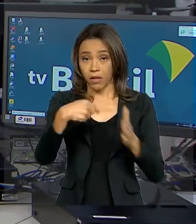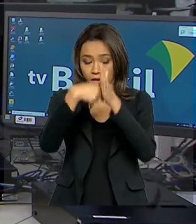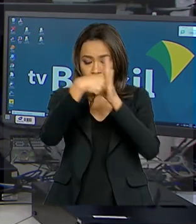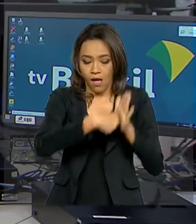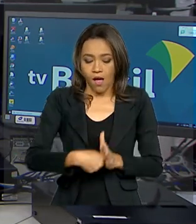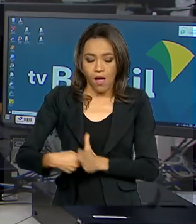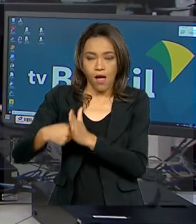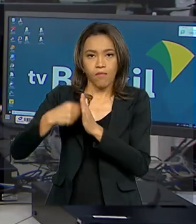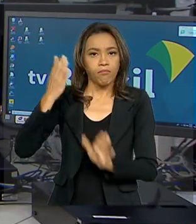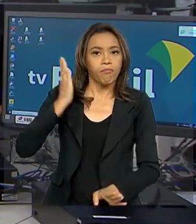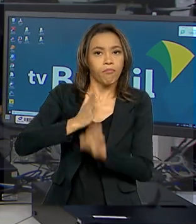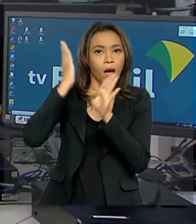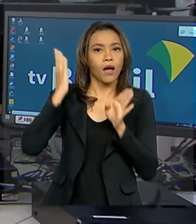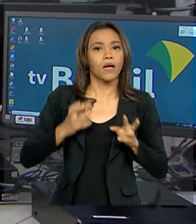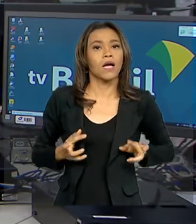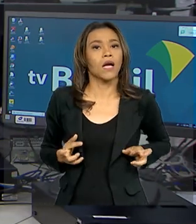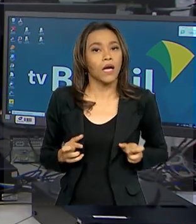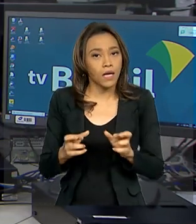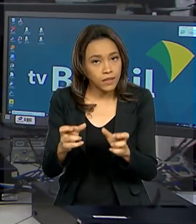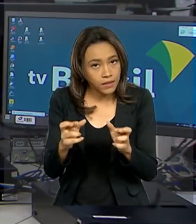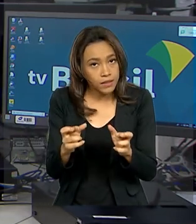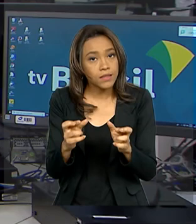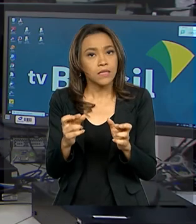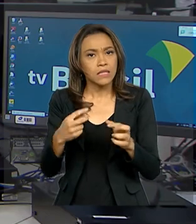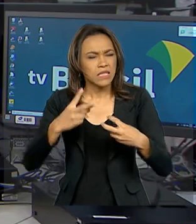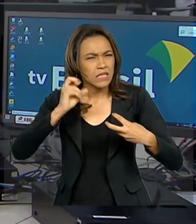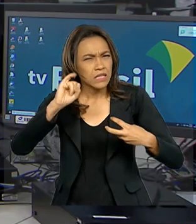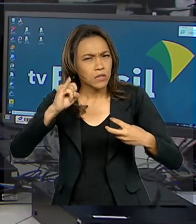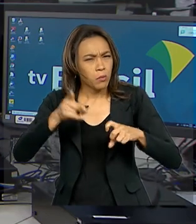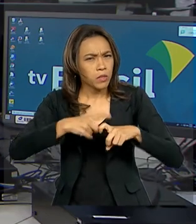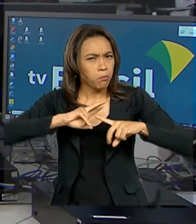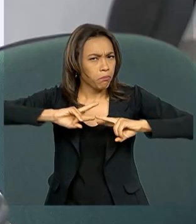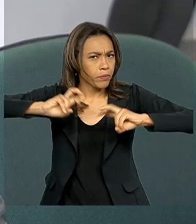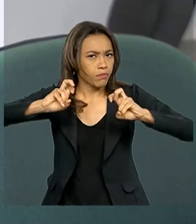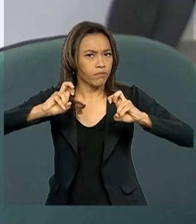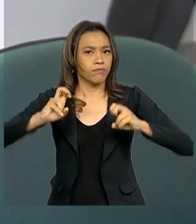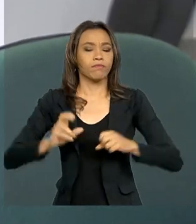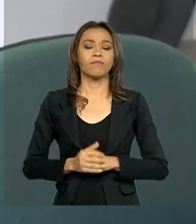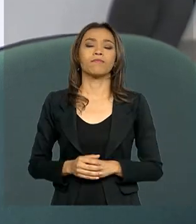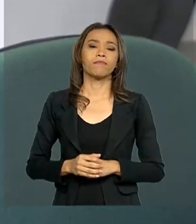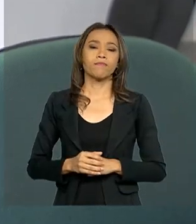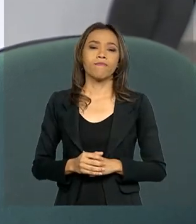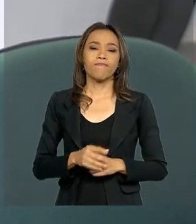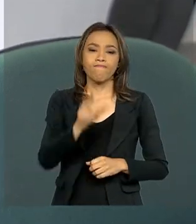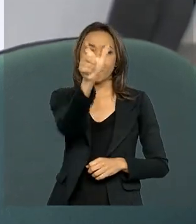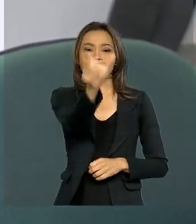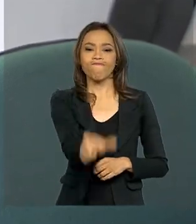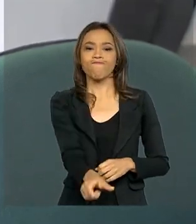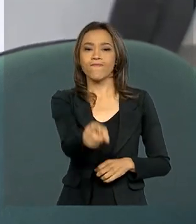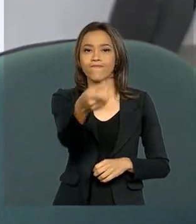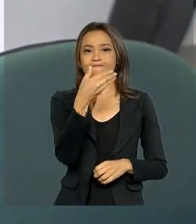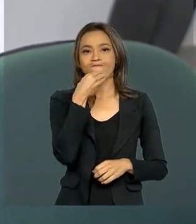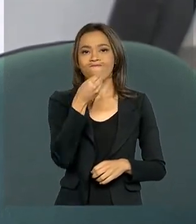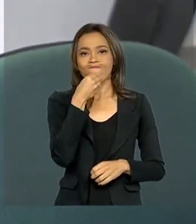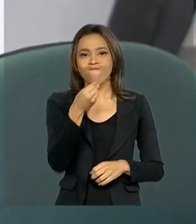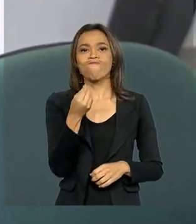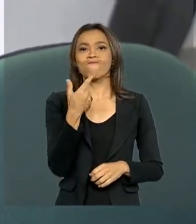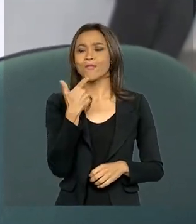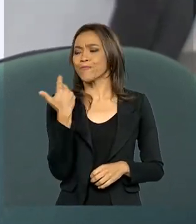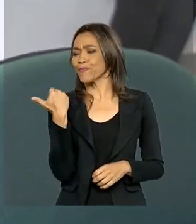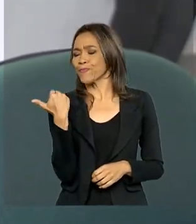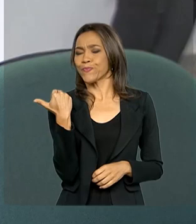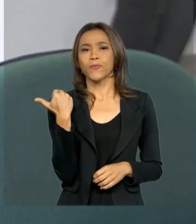diagnóstico de câncer a partir da primeira suspeita médica esse mecânico descobriu recentemente